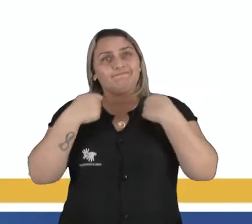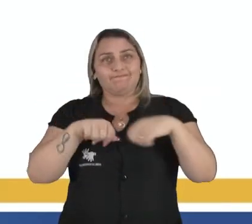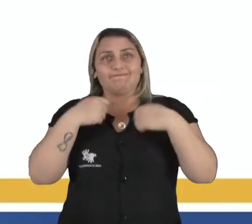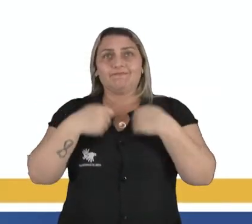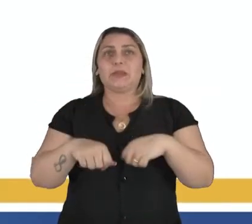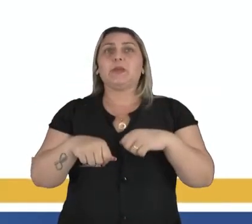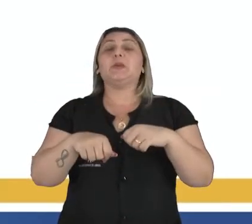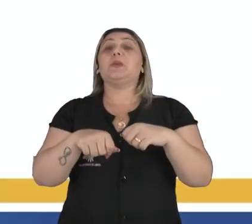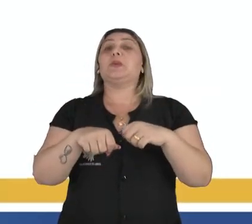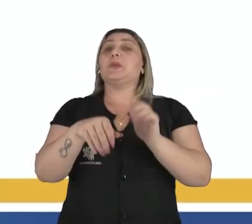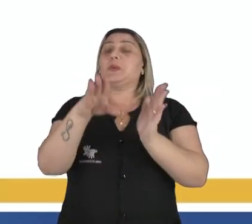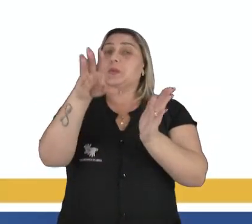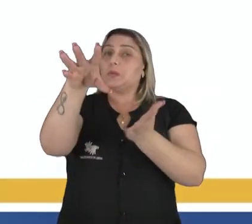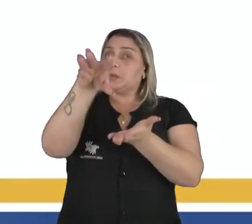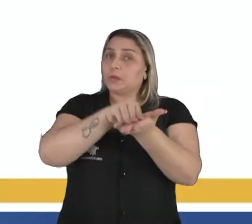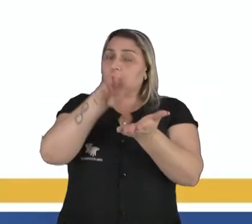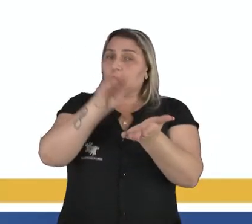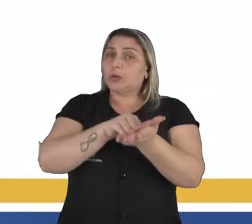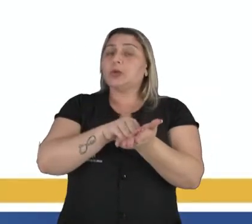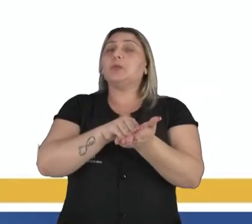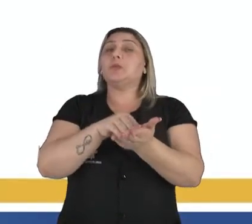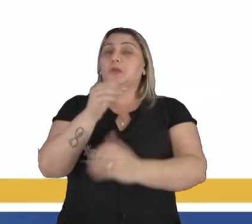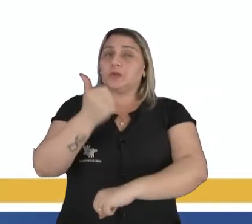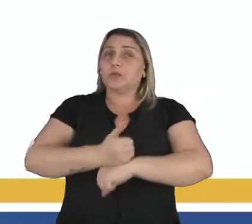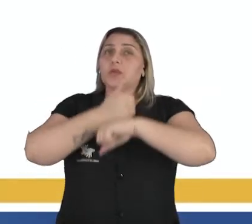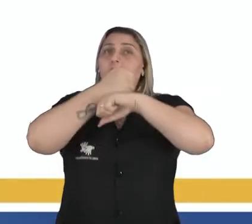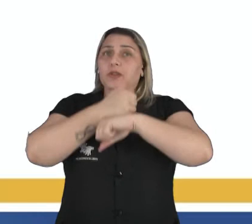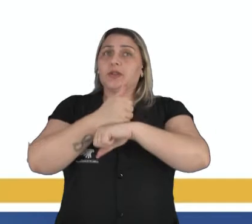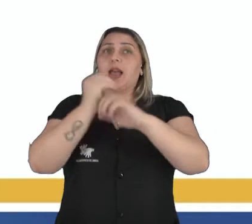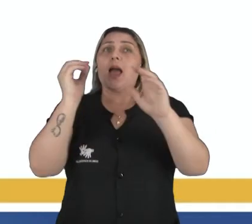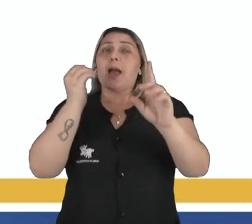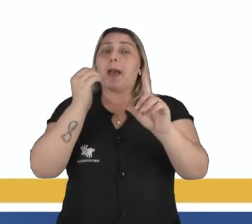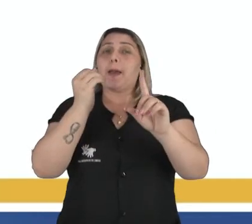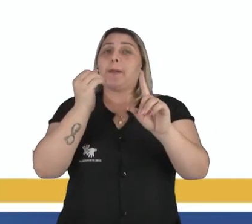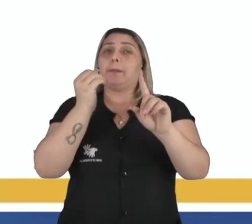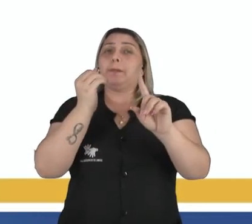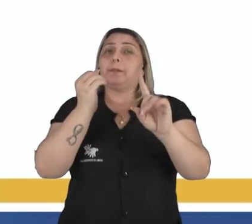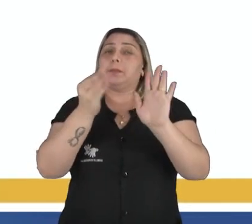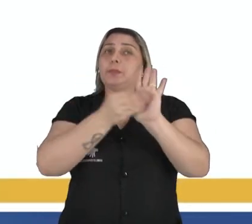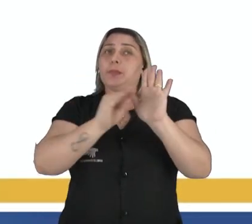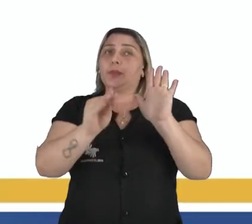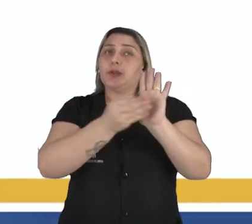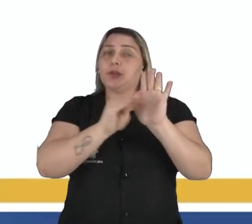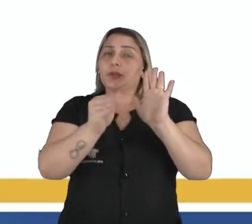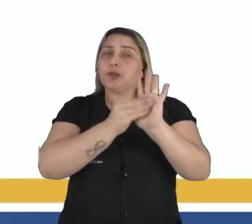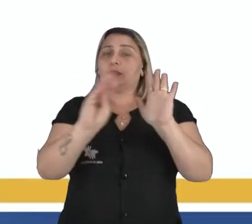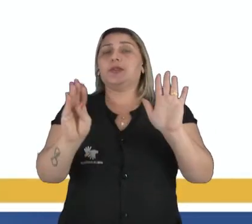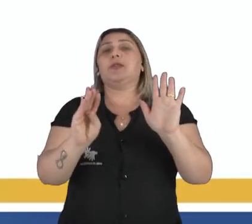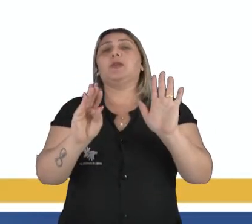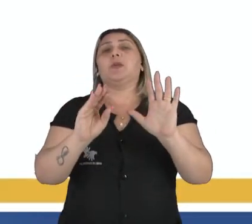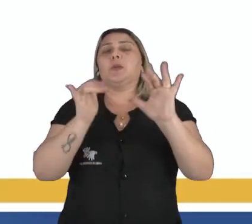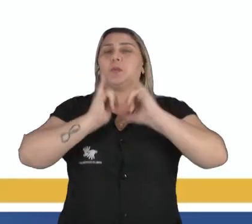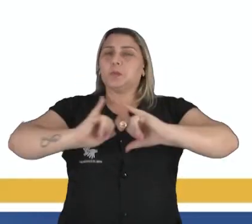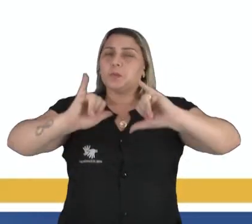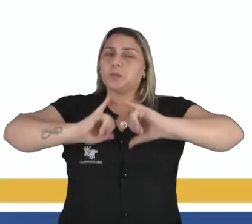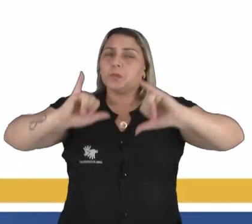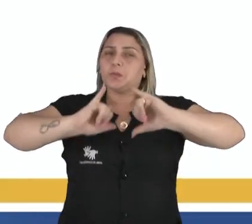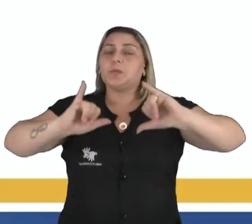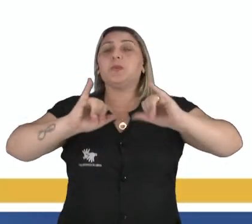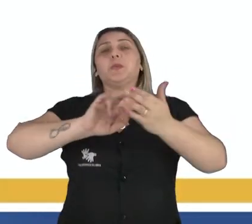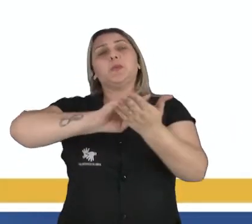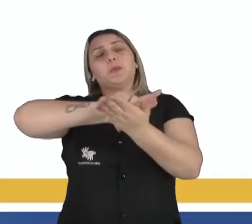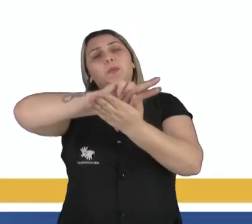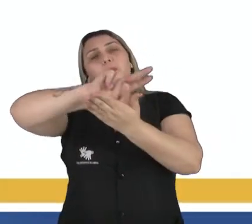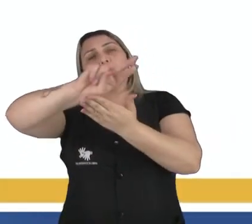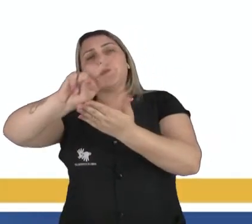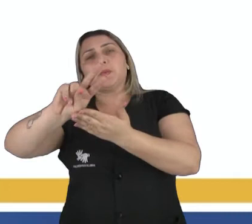prescrito de forma assertiva Então são esses a mídia ela oferece uma gama de coisas ela